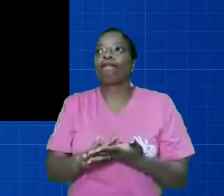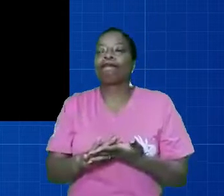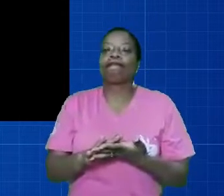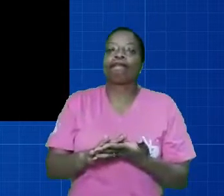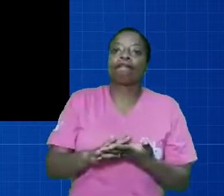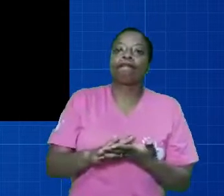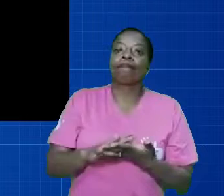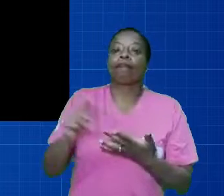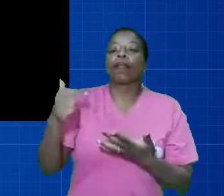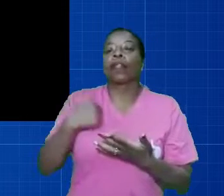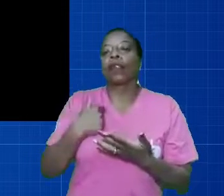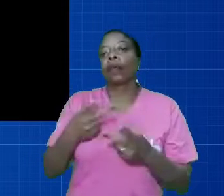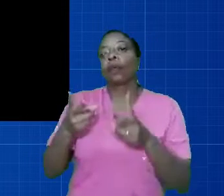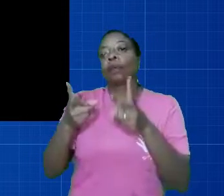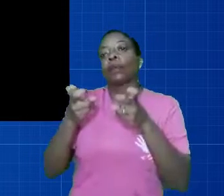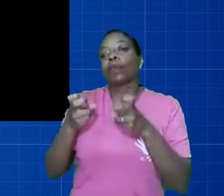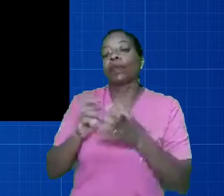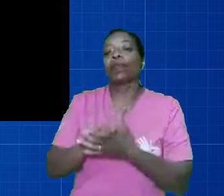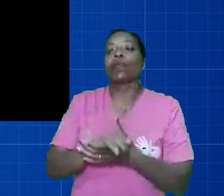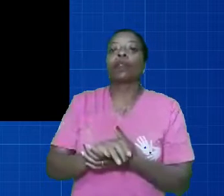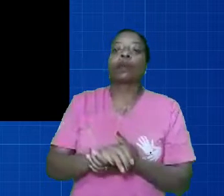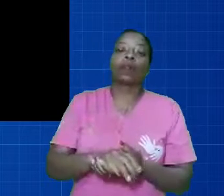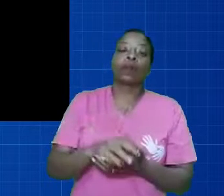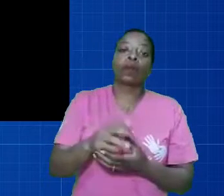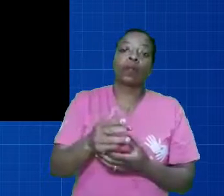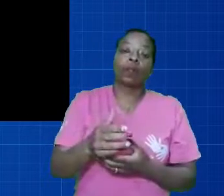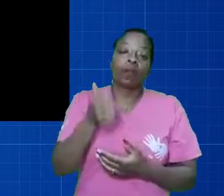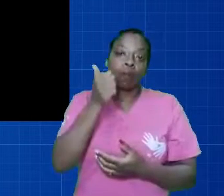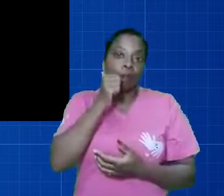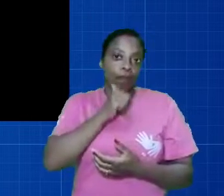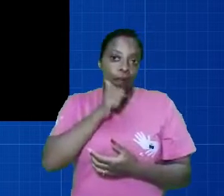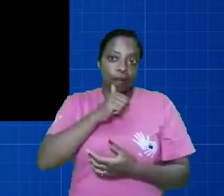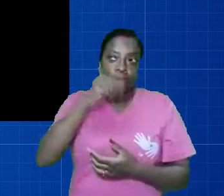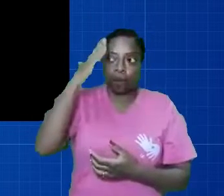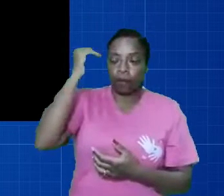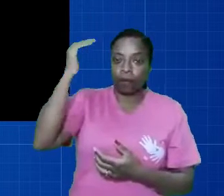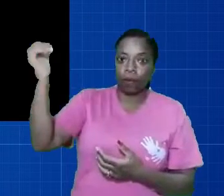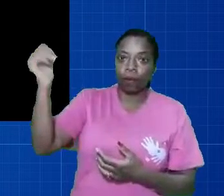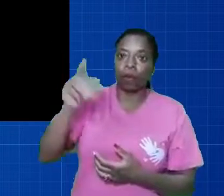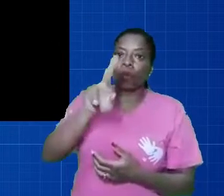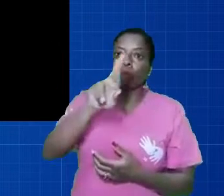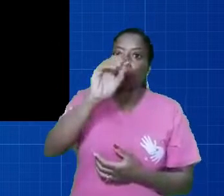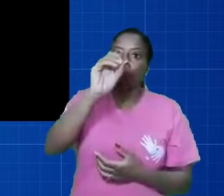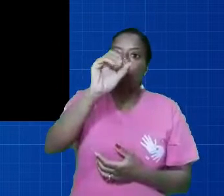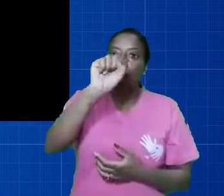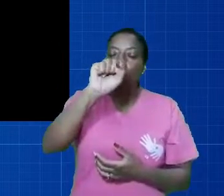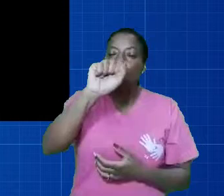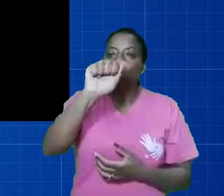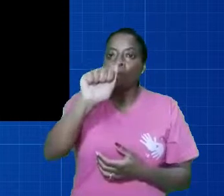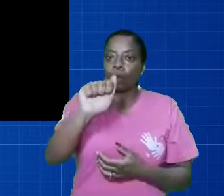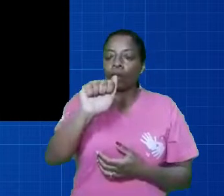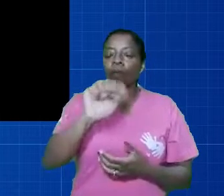me deparei com uma autora chamada Rosa Elvanberg, que ela incentivava bastante essa ideia de usar a